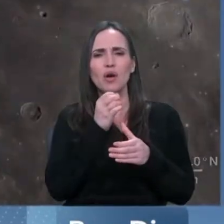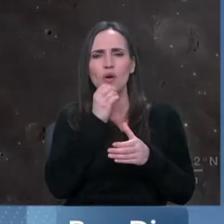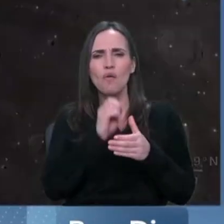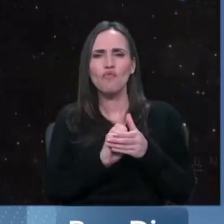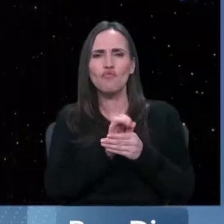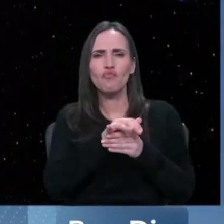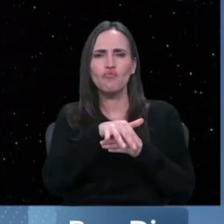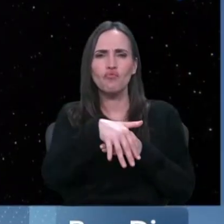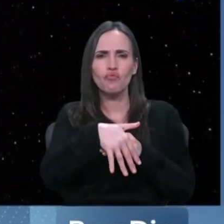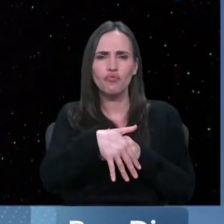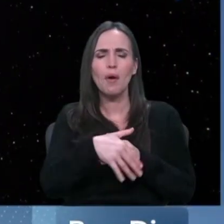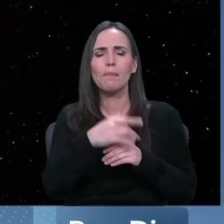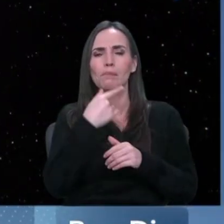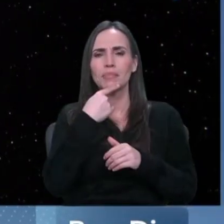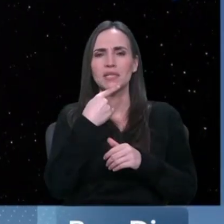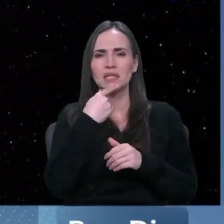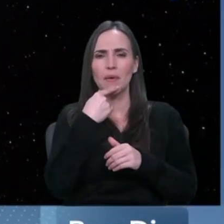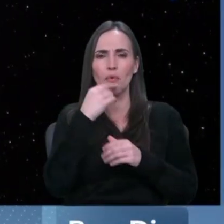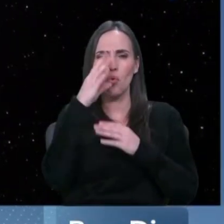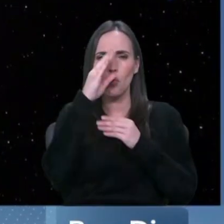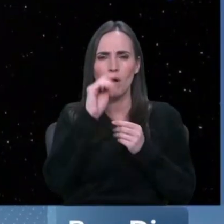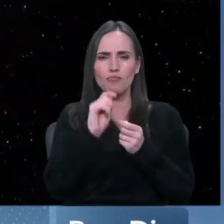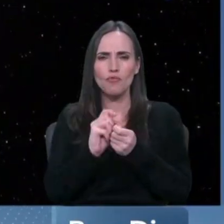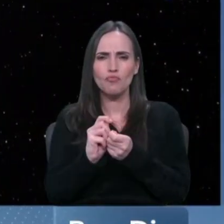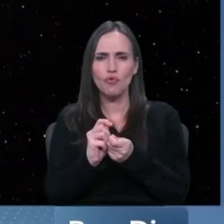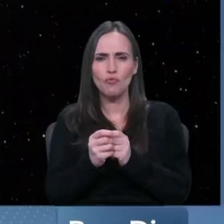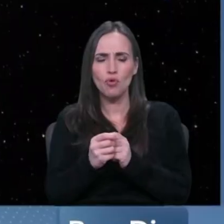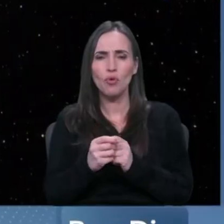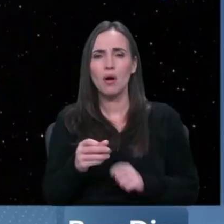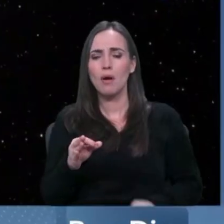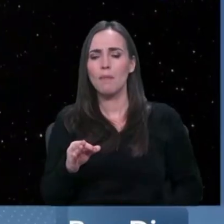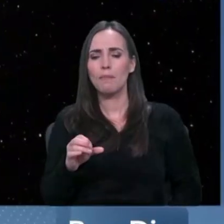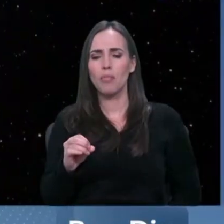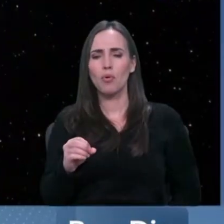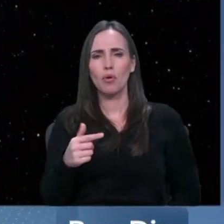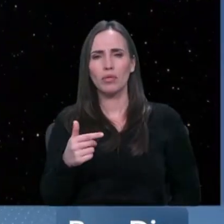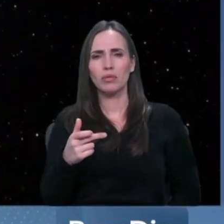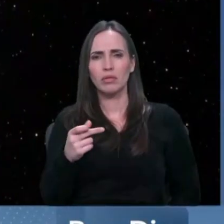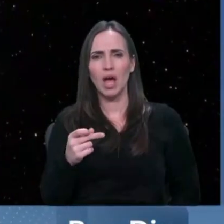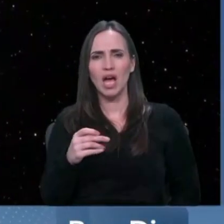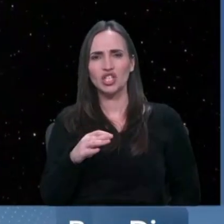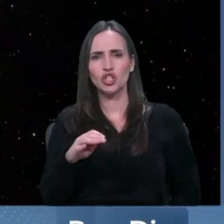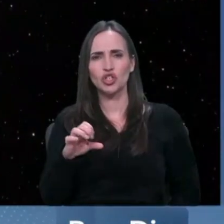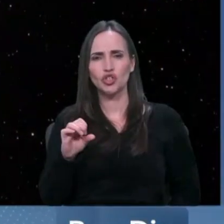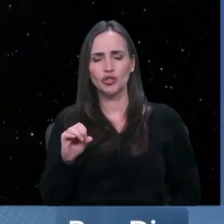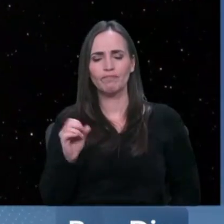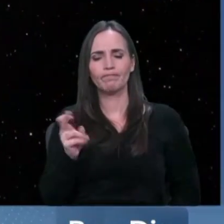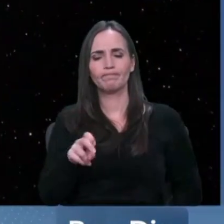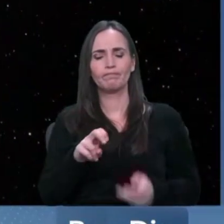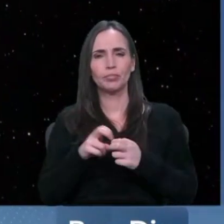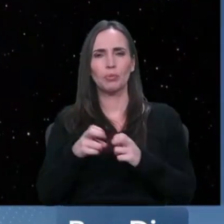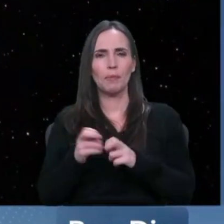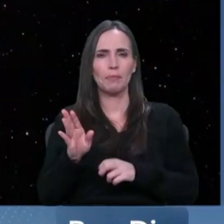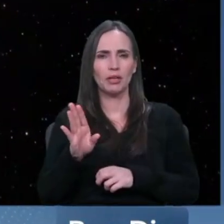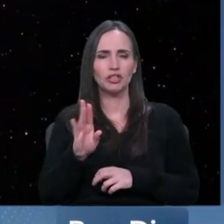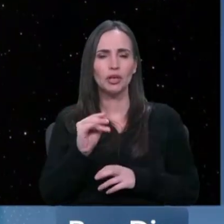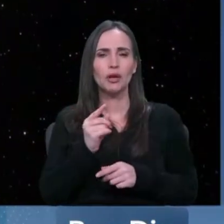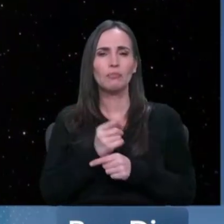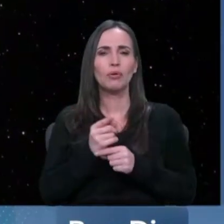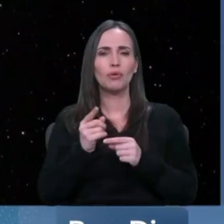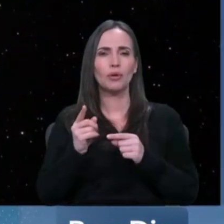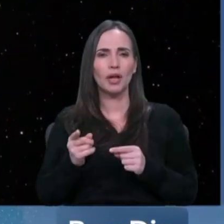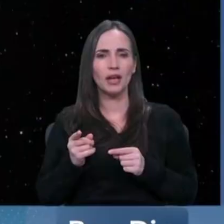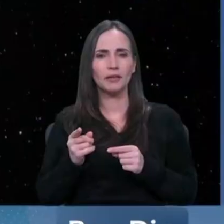perceber isso por mudanças naturais da própria Lua. O potássio, Jorge, diz aqui um outro problema, que é a explicação que